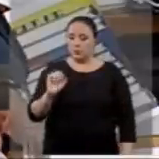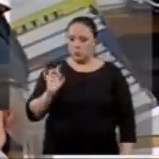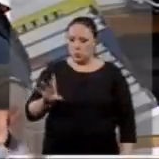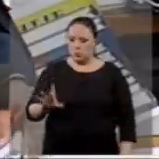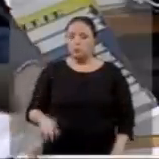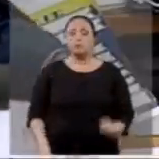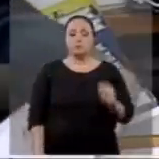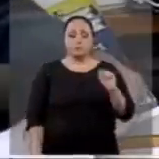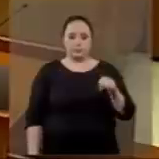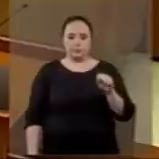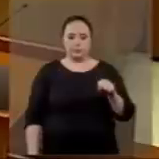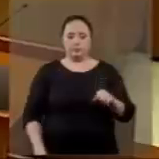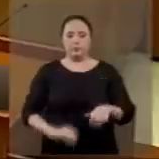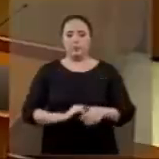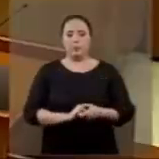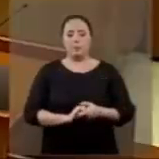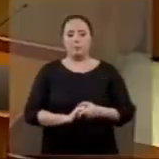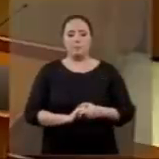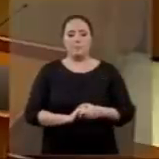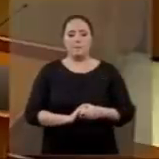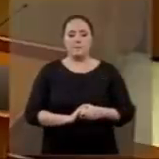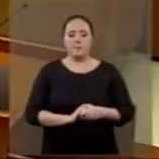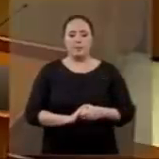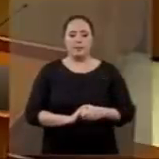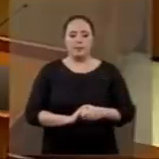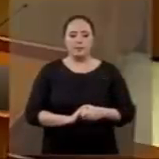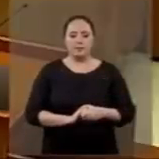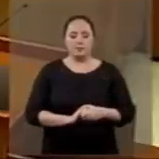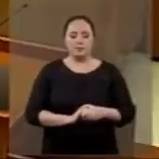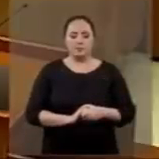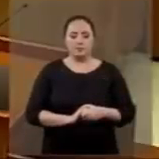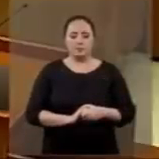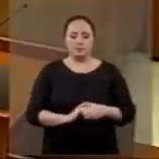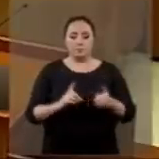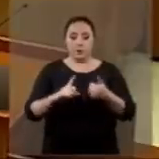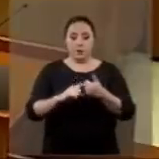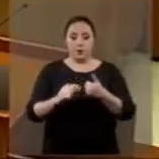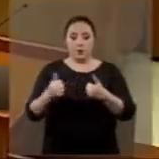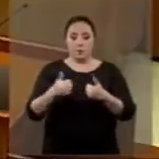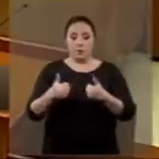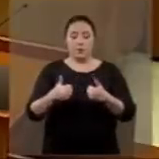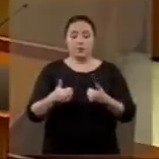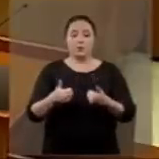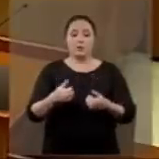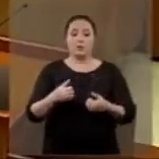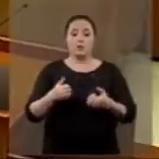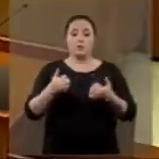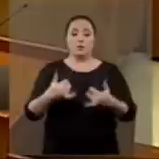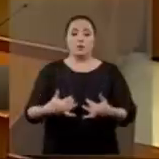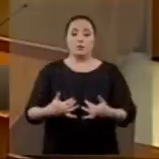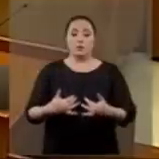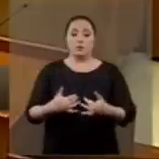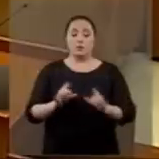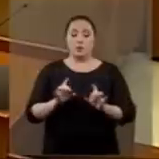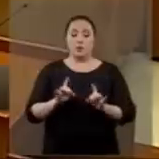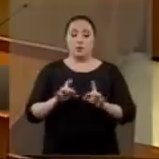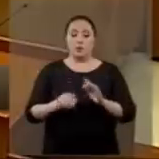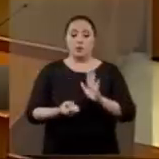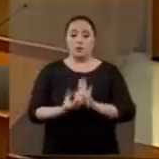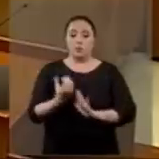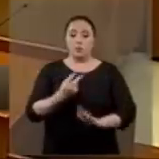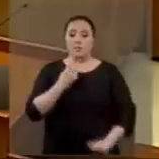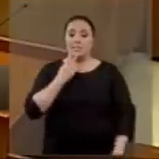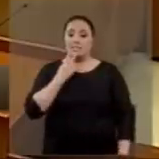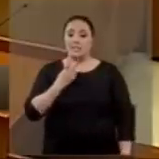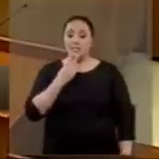Estou com o decreto agora, senhor. Eu estou com o decreto. O artigo 1º, ministro Macaulay, fala fabricação de cigarros, começa sobre os